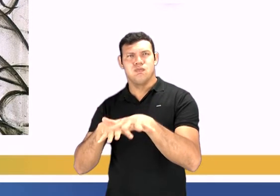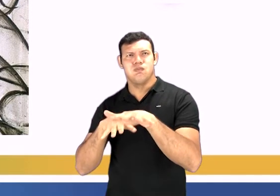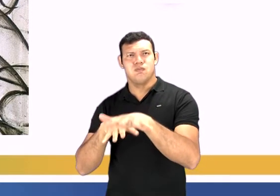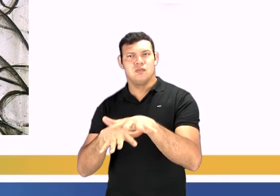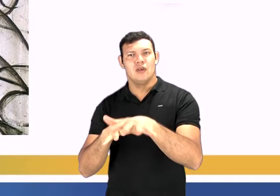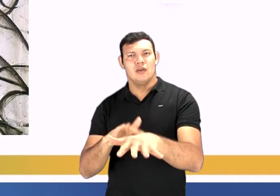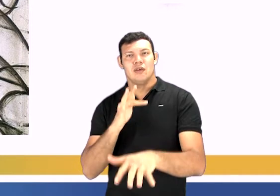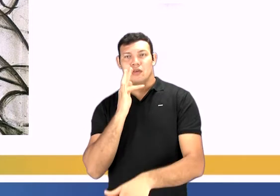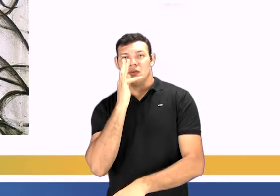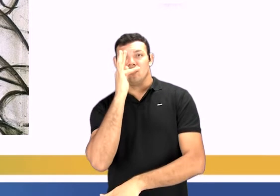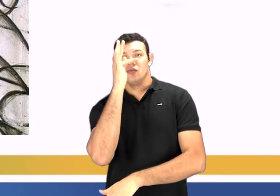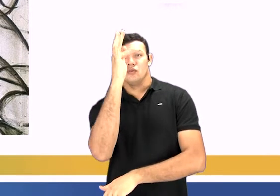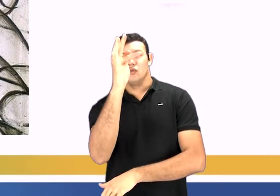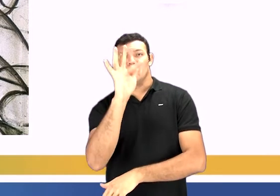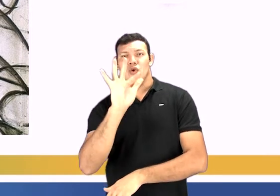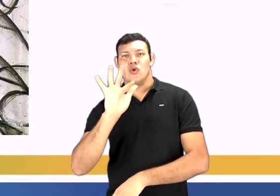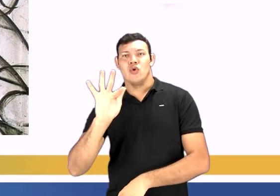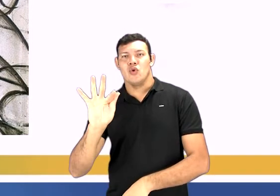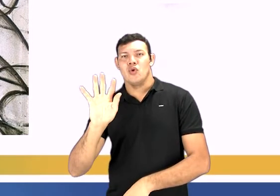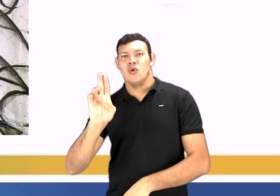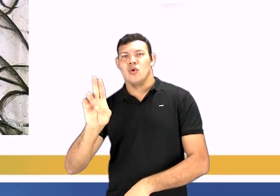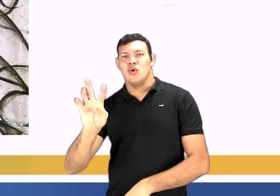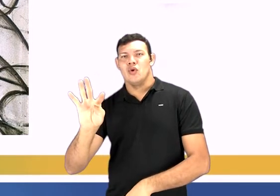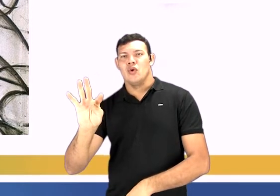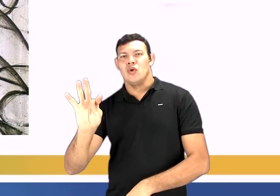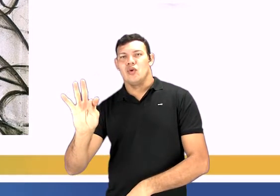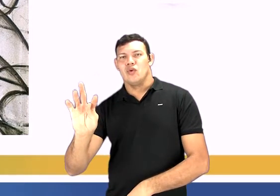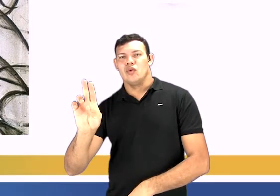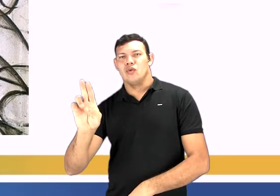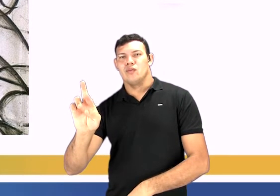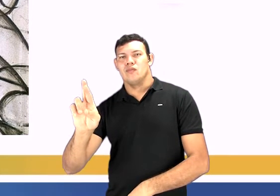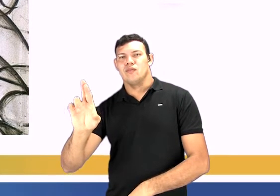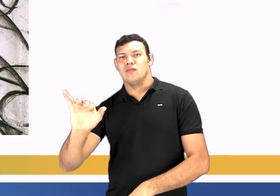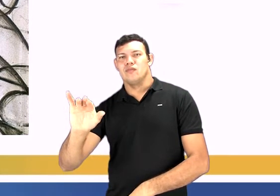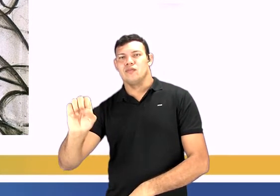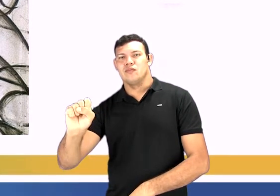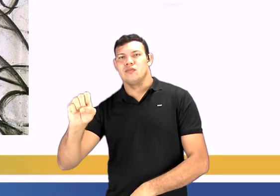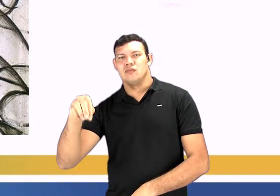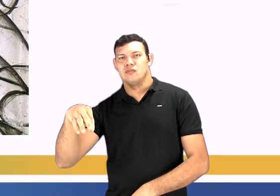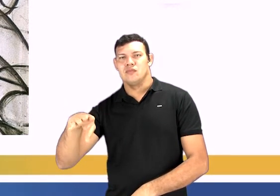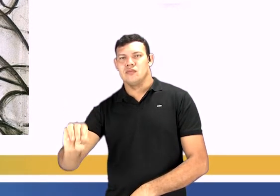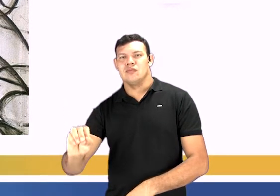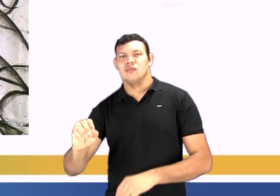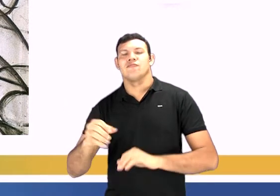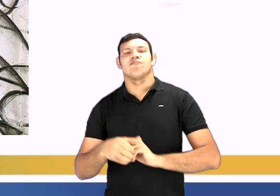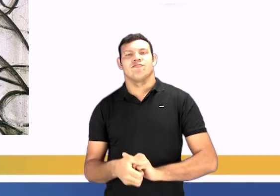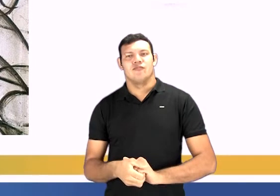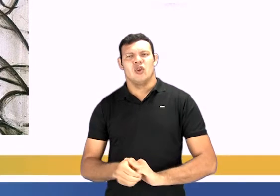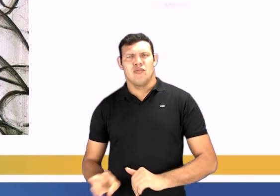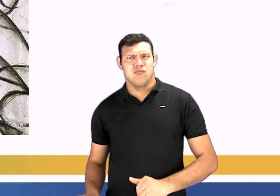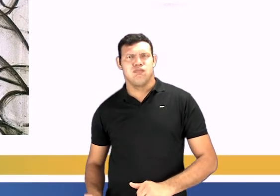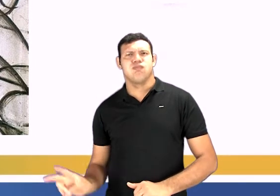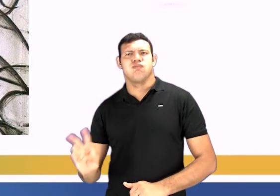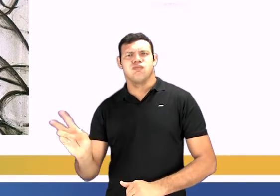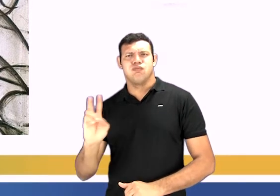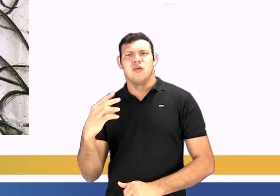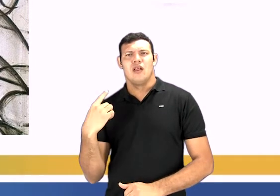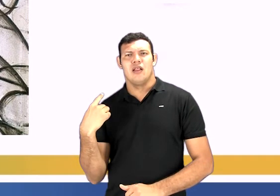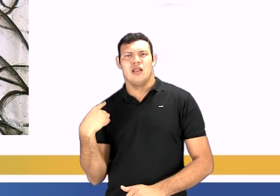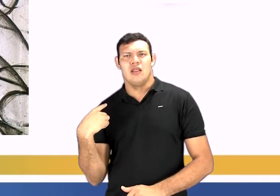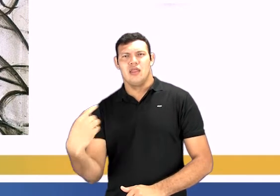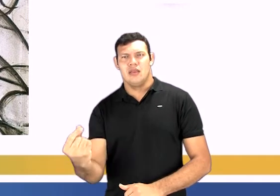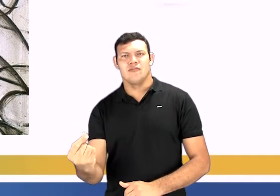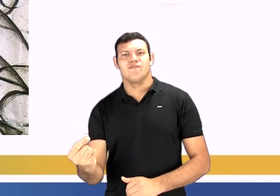o futurismo. Você já deve ter ouvido falar também sobre o futurismo. Nessa corrente, eles valorizavam a velocidade,